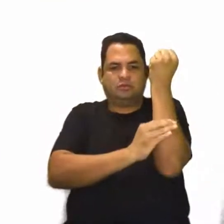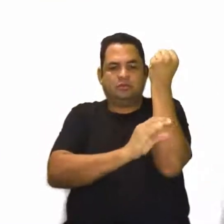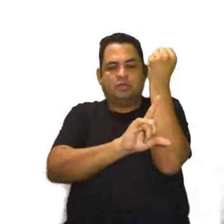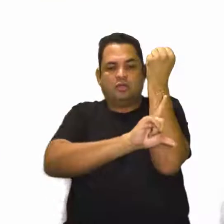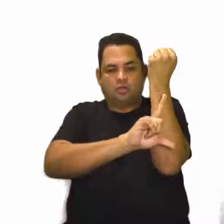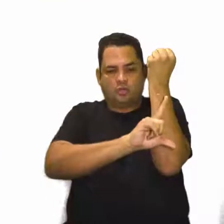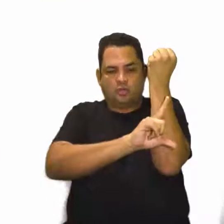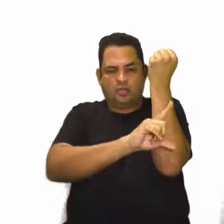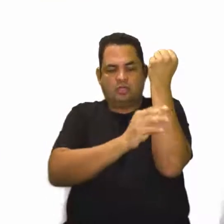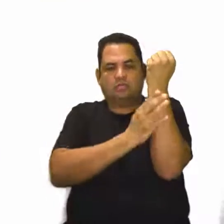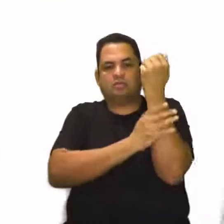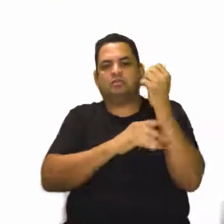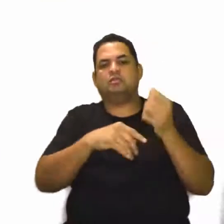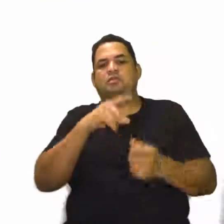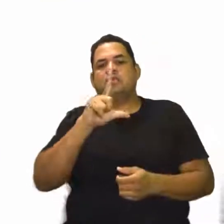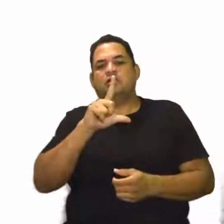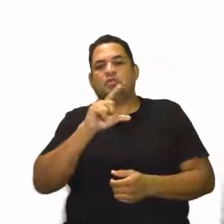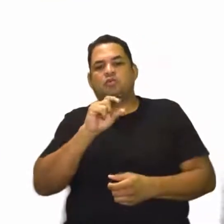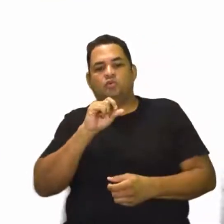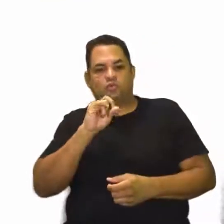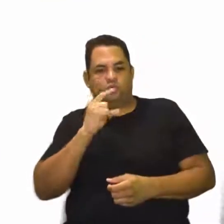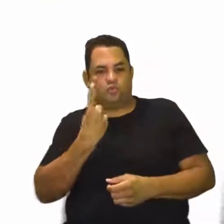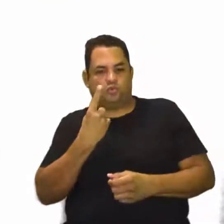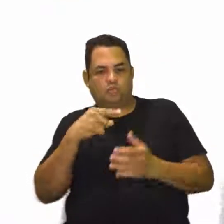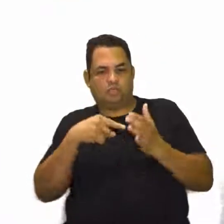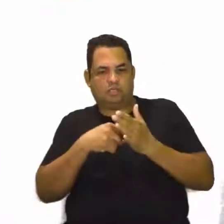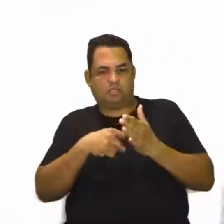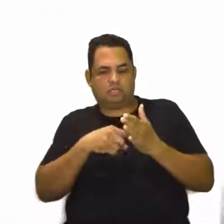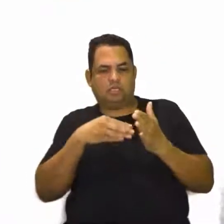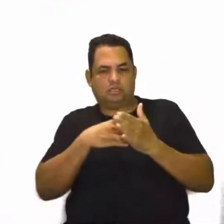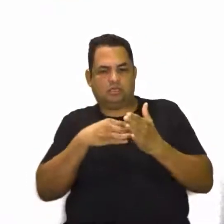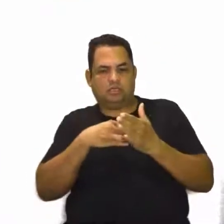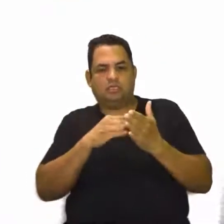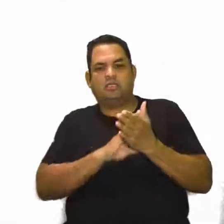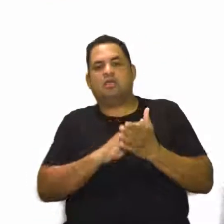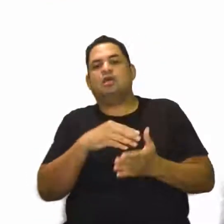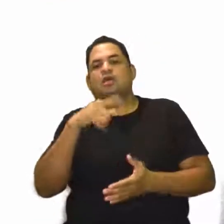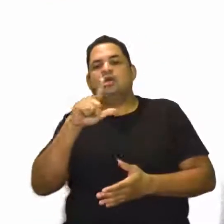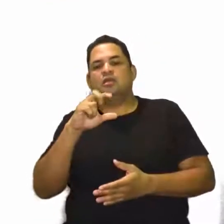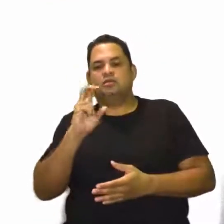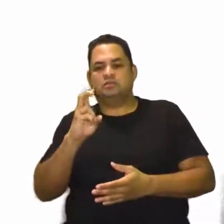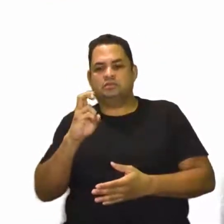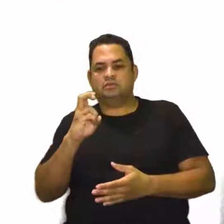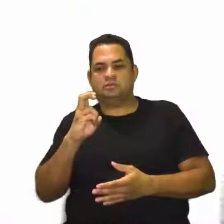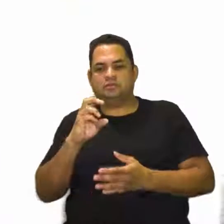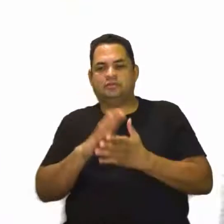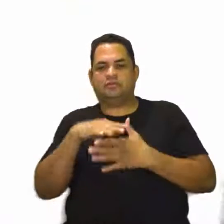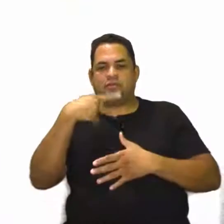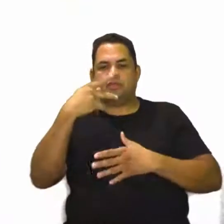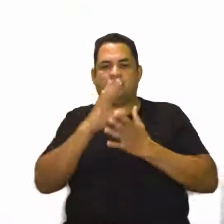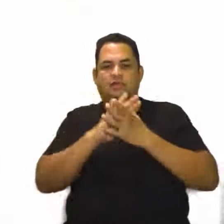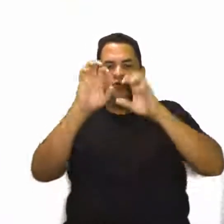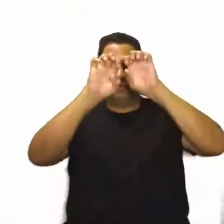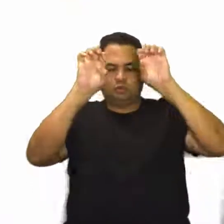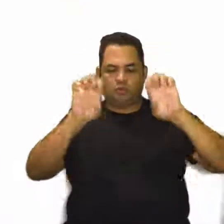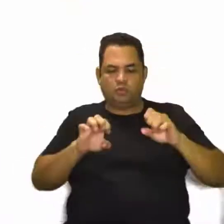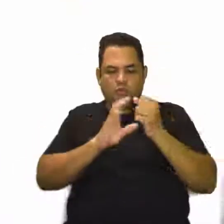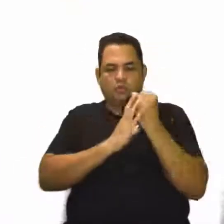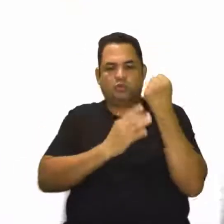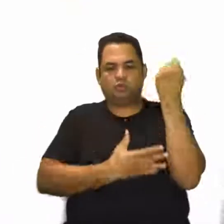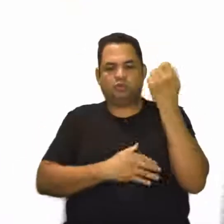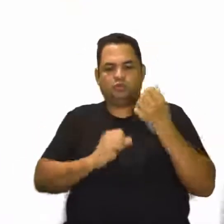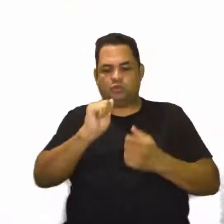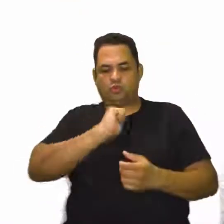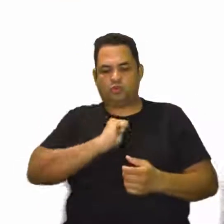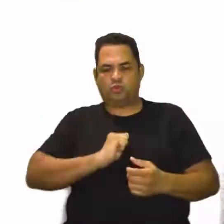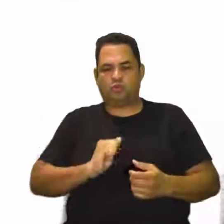a lombar, nós temos ali L1 e L5. Falamos dessa estrutura anatômica e